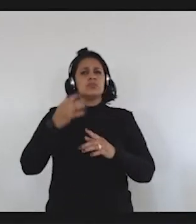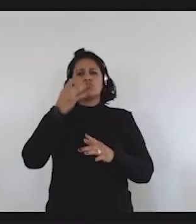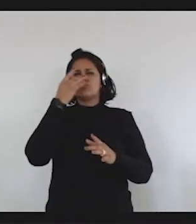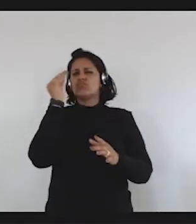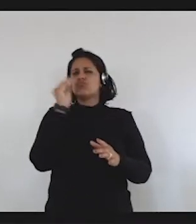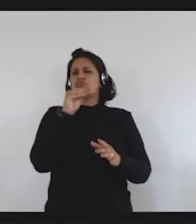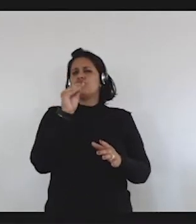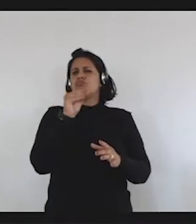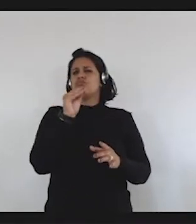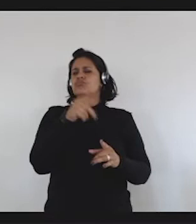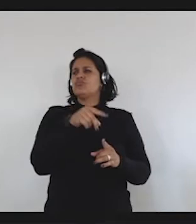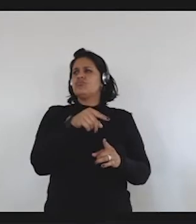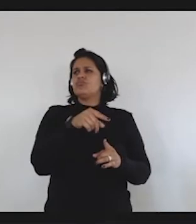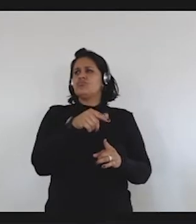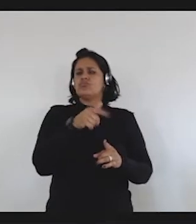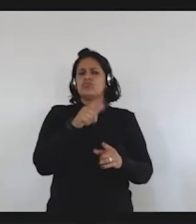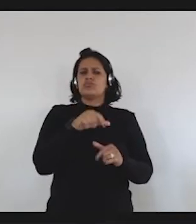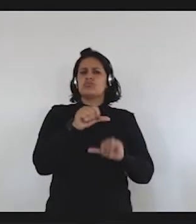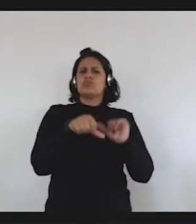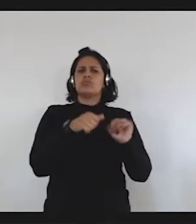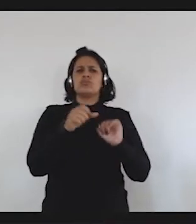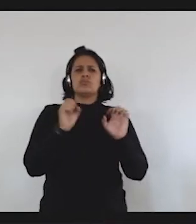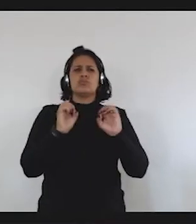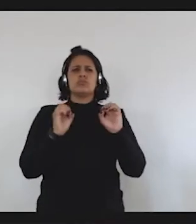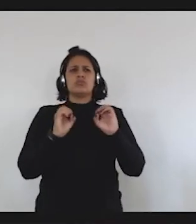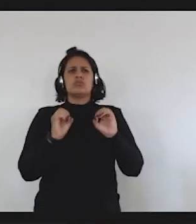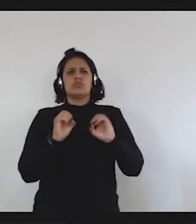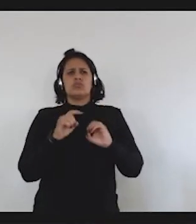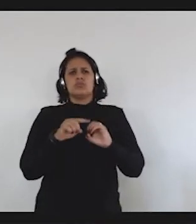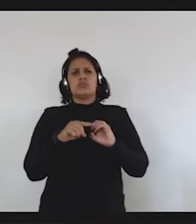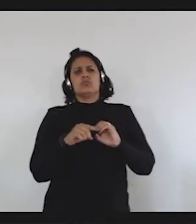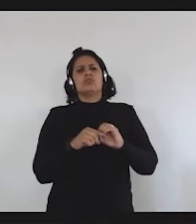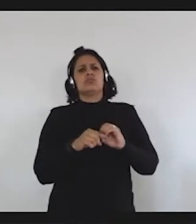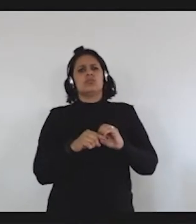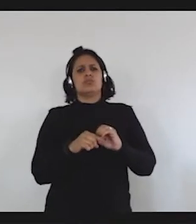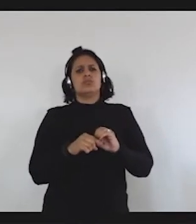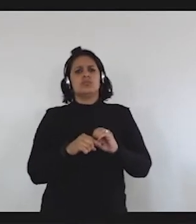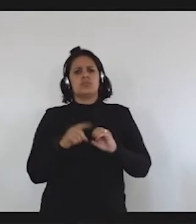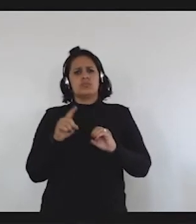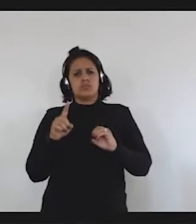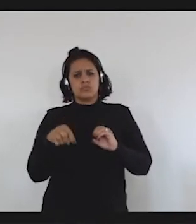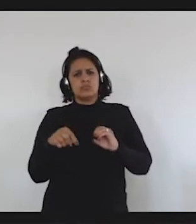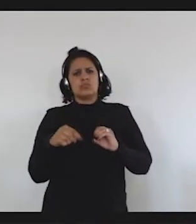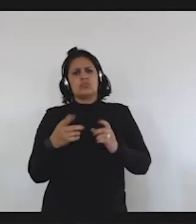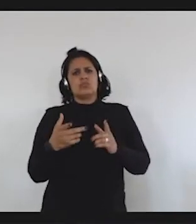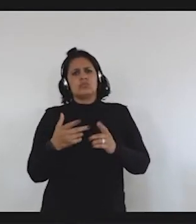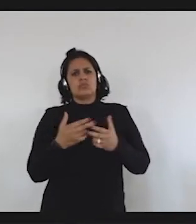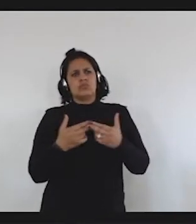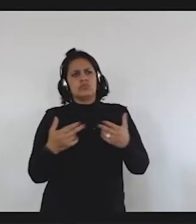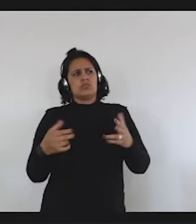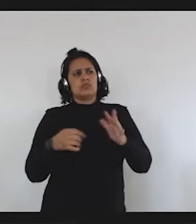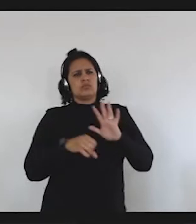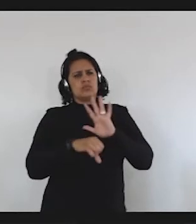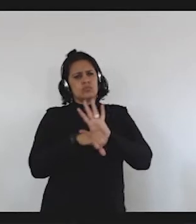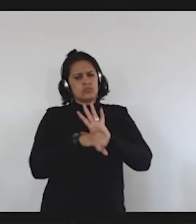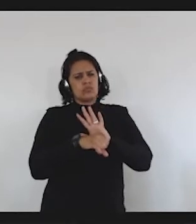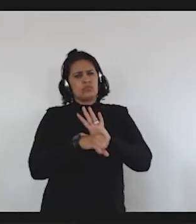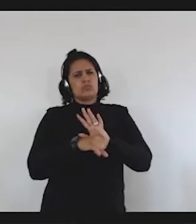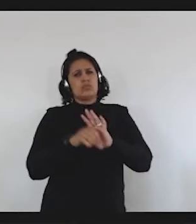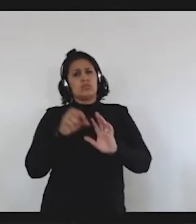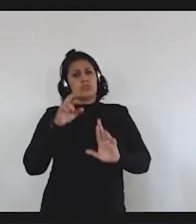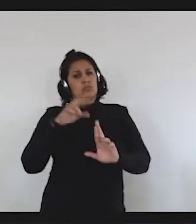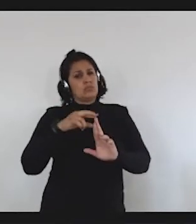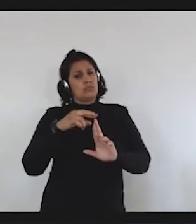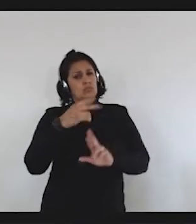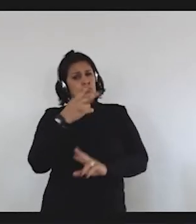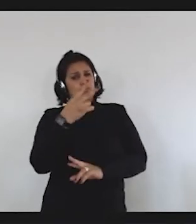não transformamos também, ou não começamos a discutir a criminalização da violação dos